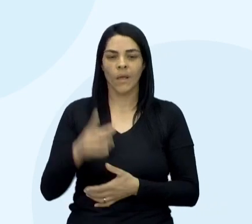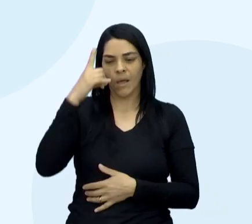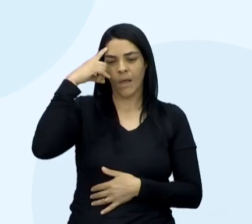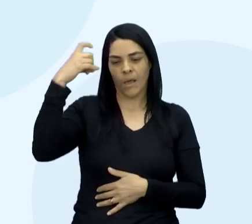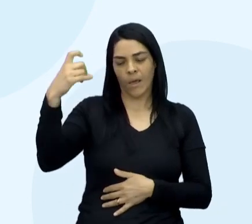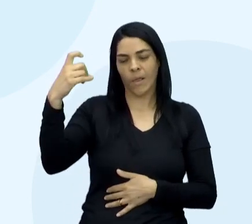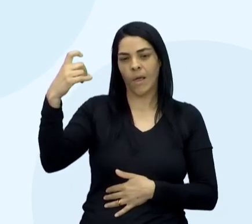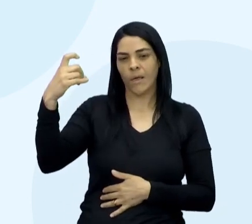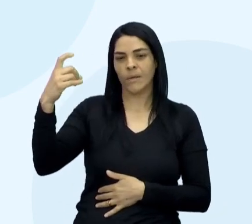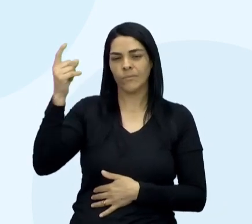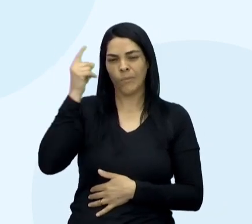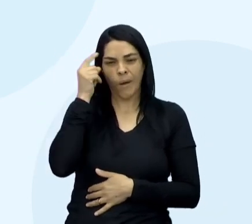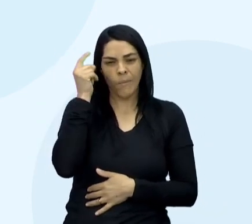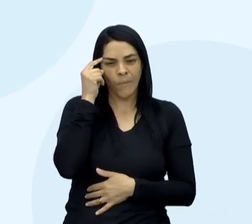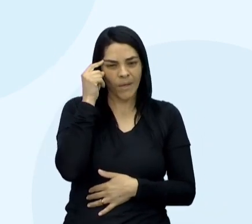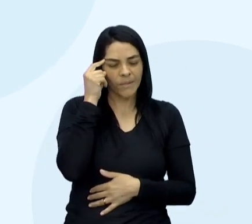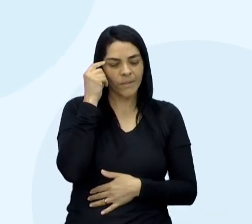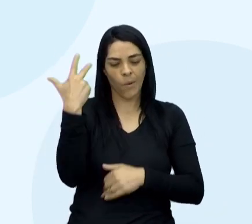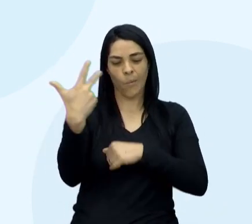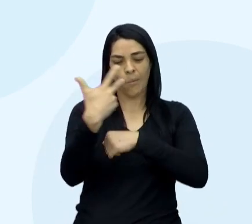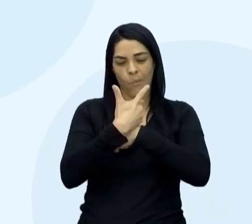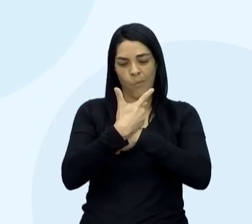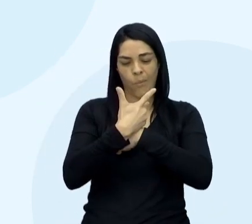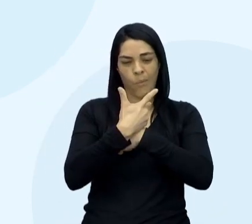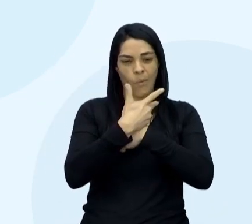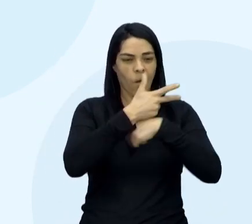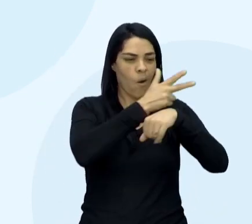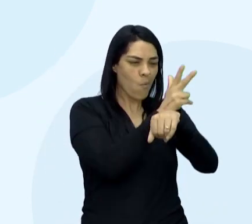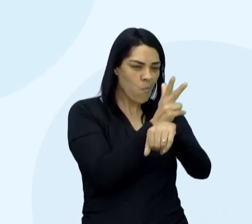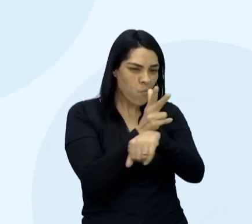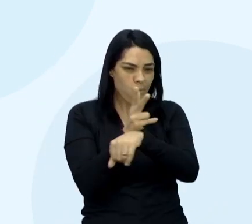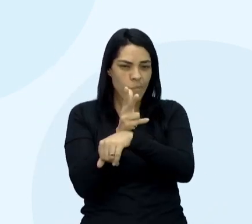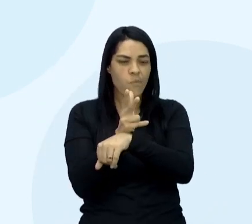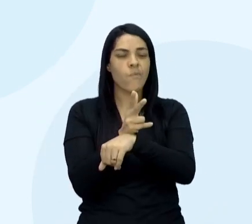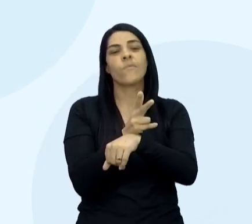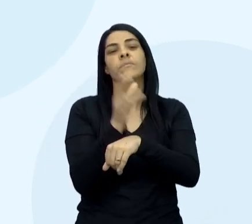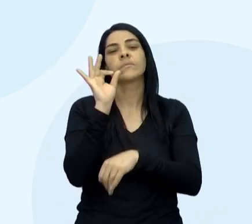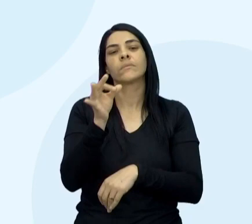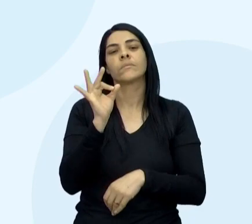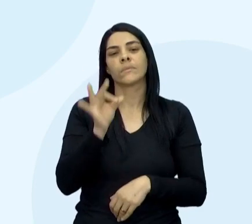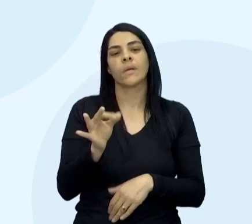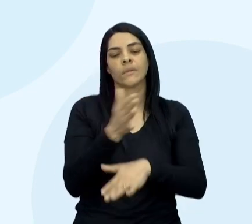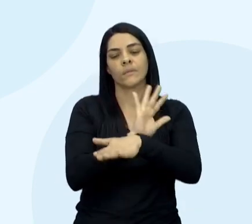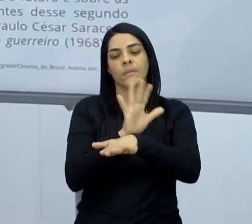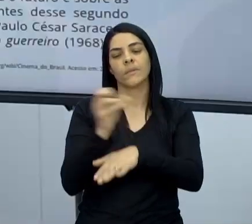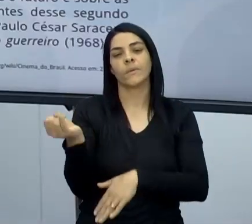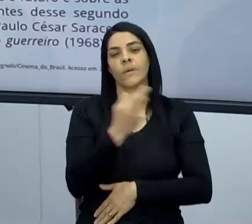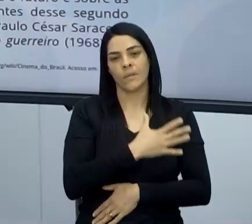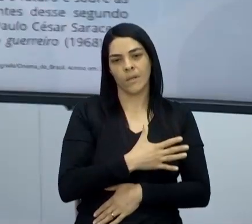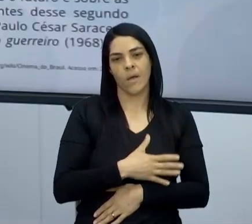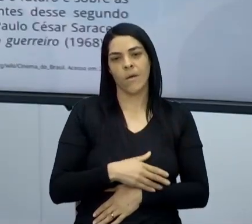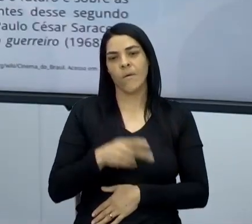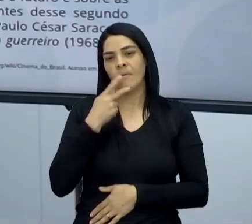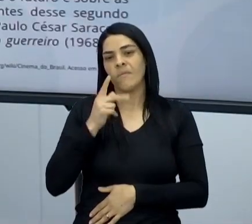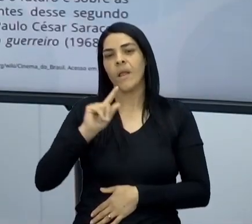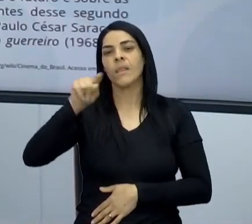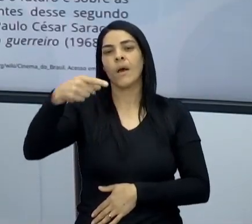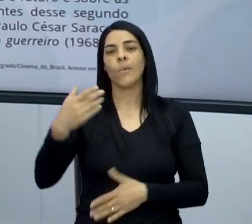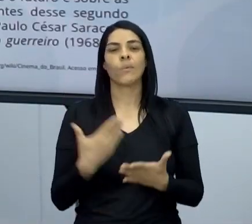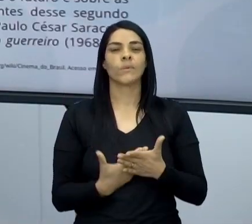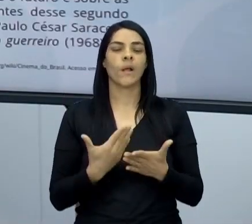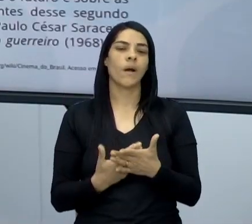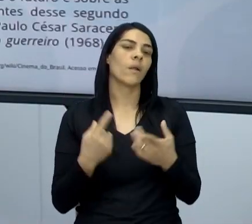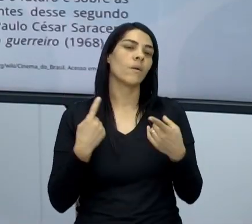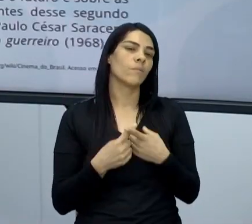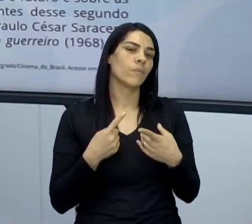cabeça, uma câmera na mão. Tá certo? Mas sobre o cinema novo falarei mais na próxima aula, porque